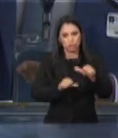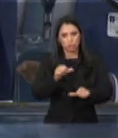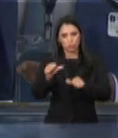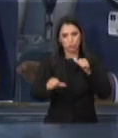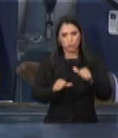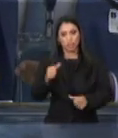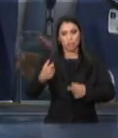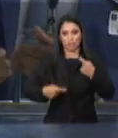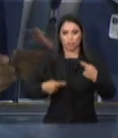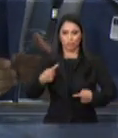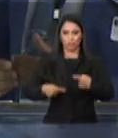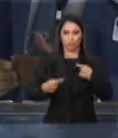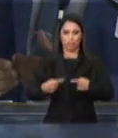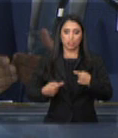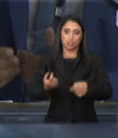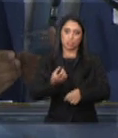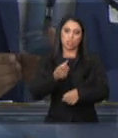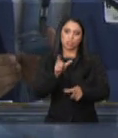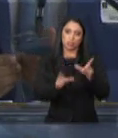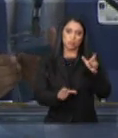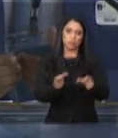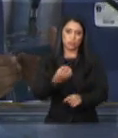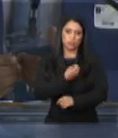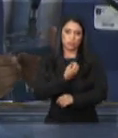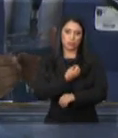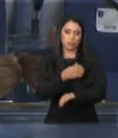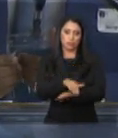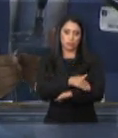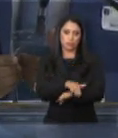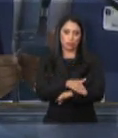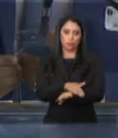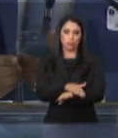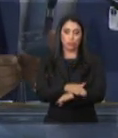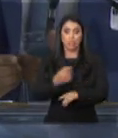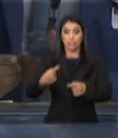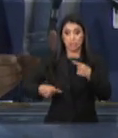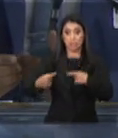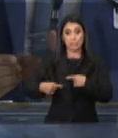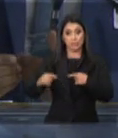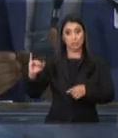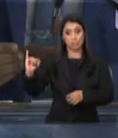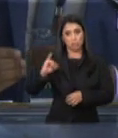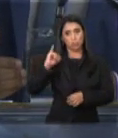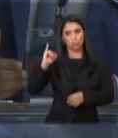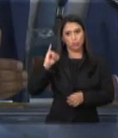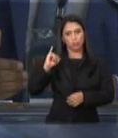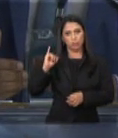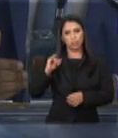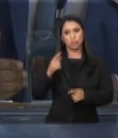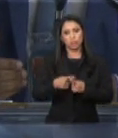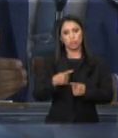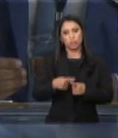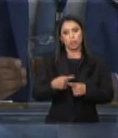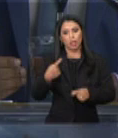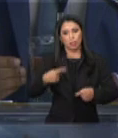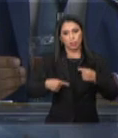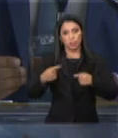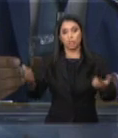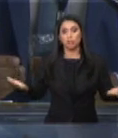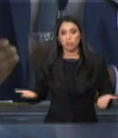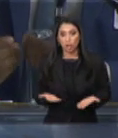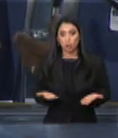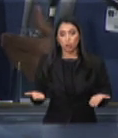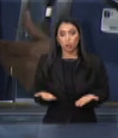populações de rua é fundamental trazermos esse debate para cá Porque a política hoje vigente